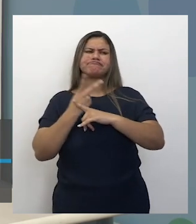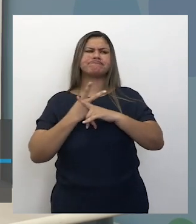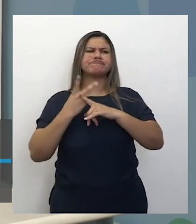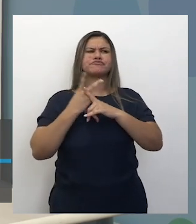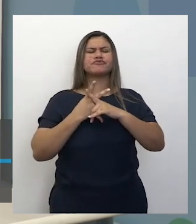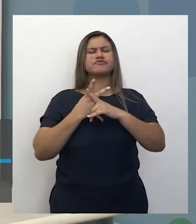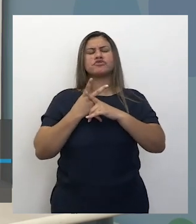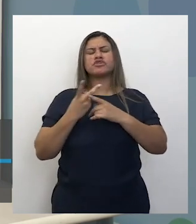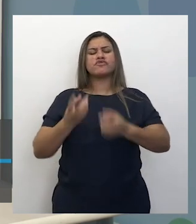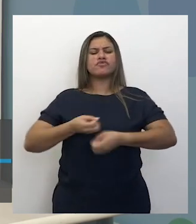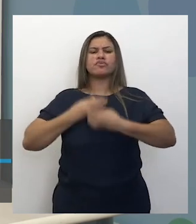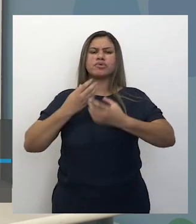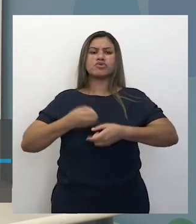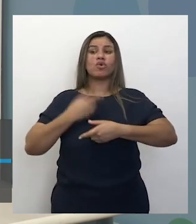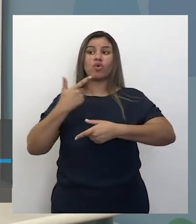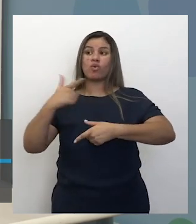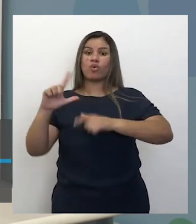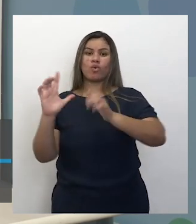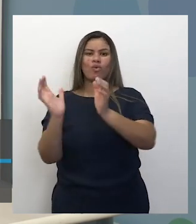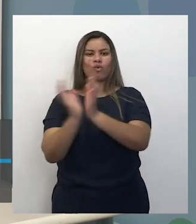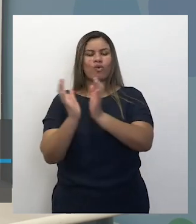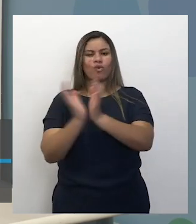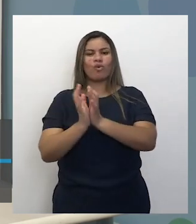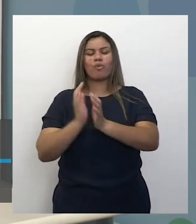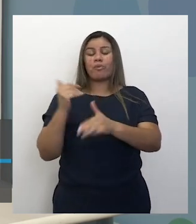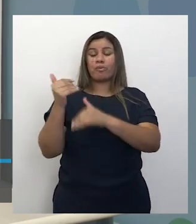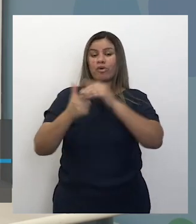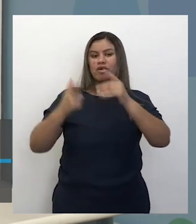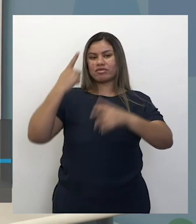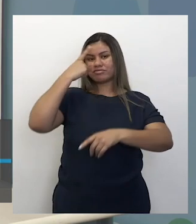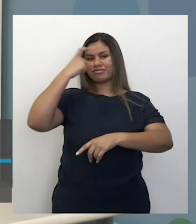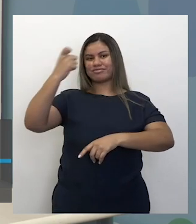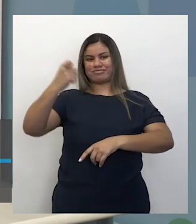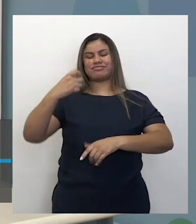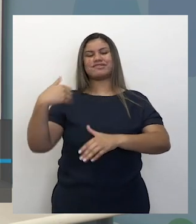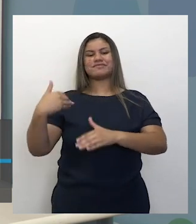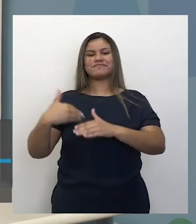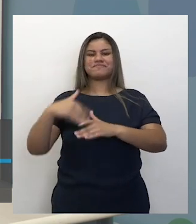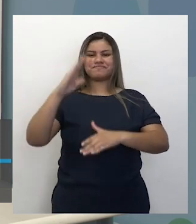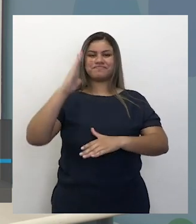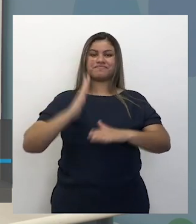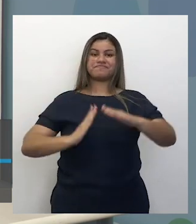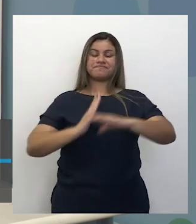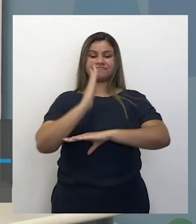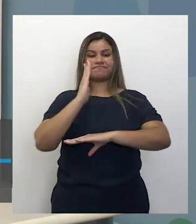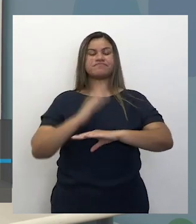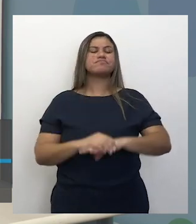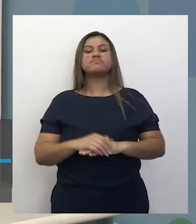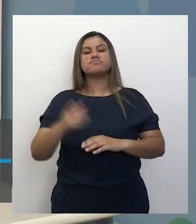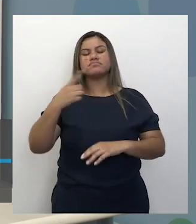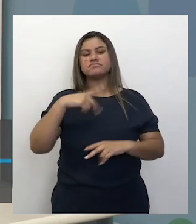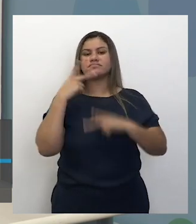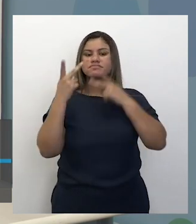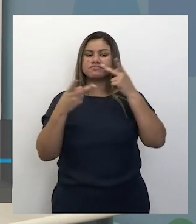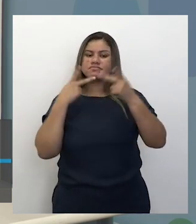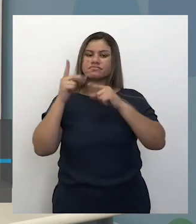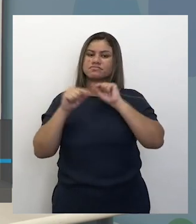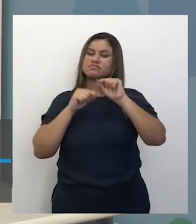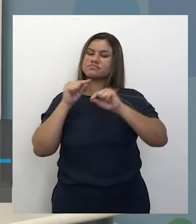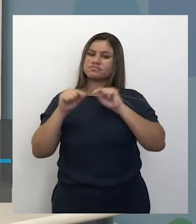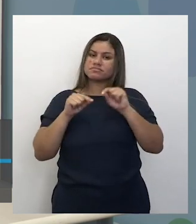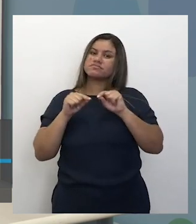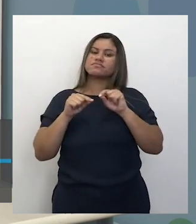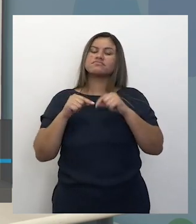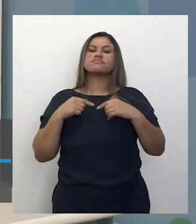da nossa equipe, o nosso processo também de criatividade, ele vai além. A gente fala o seguinte, que quando a